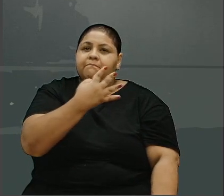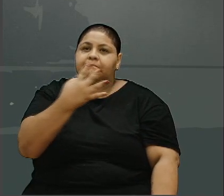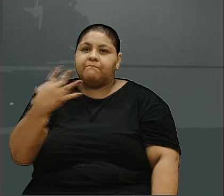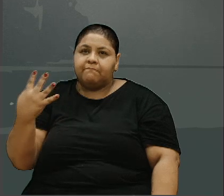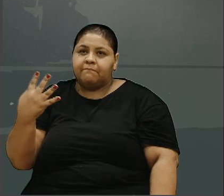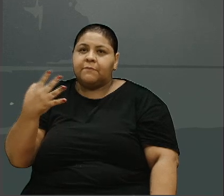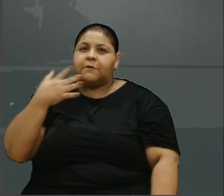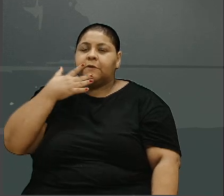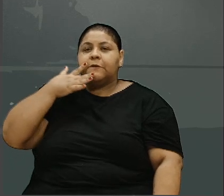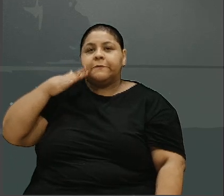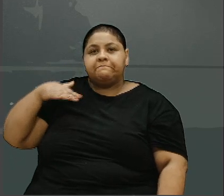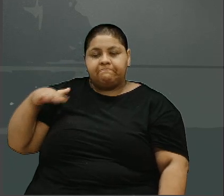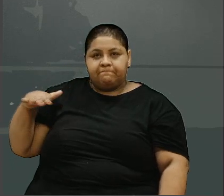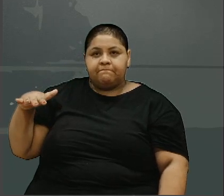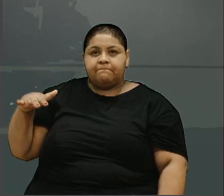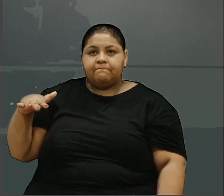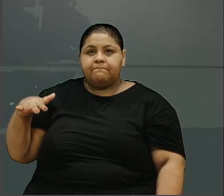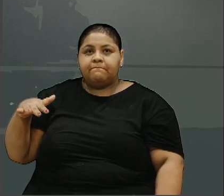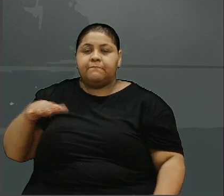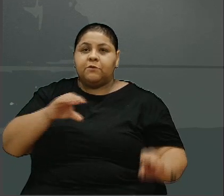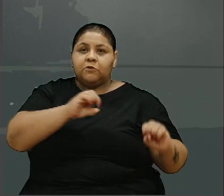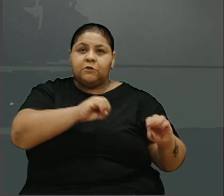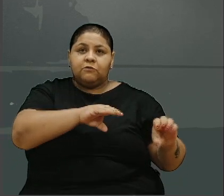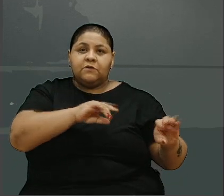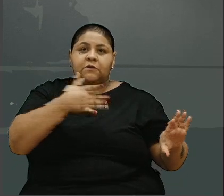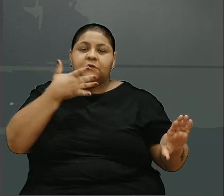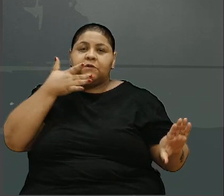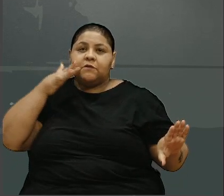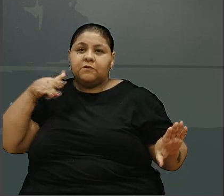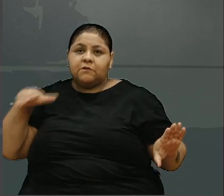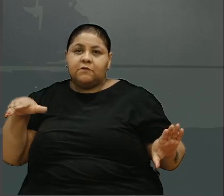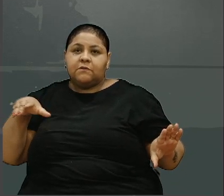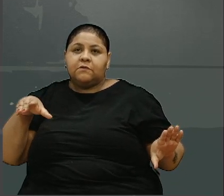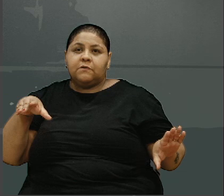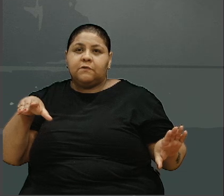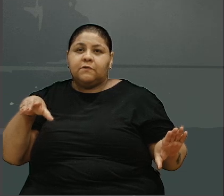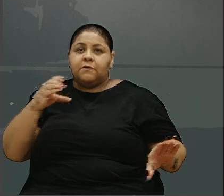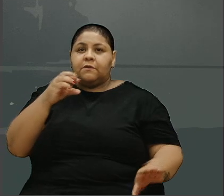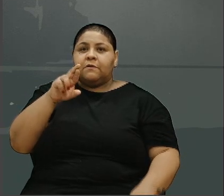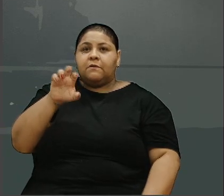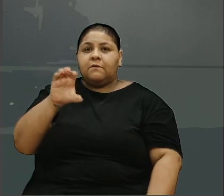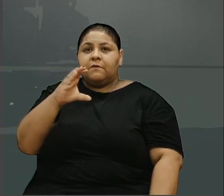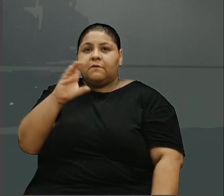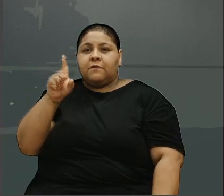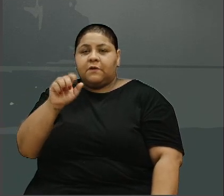14.444 crianças na educação infantil, creche e pré-escola.